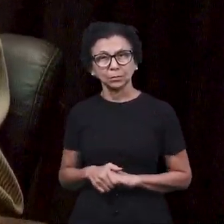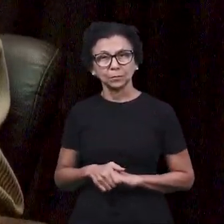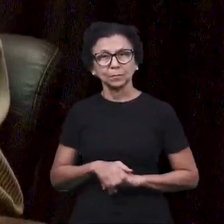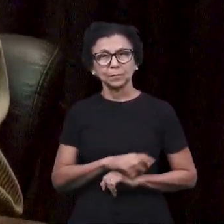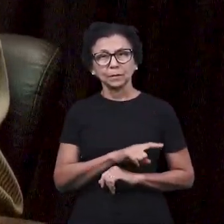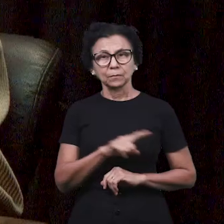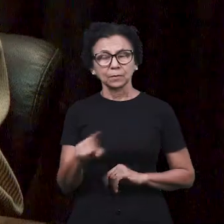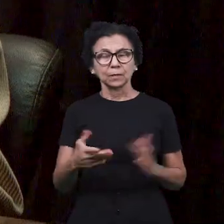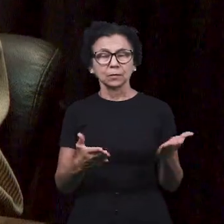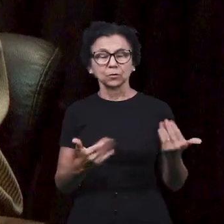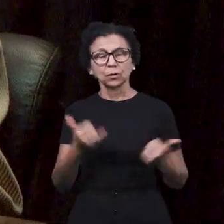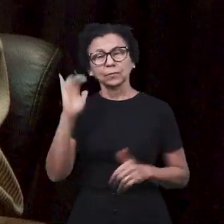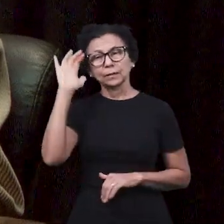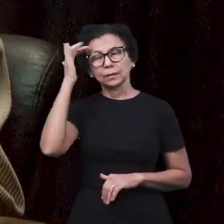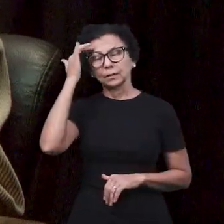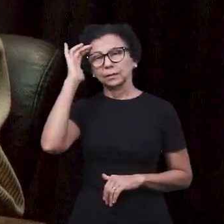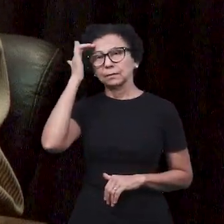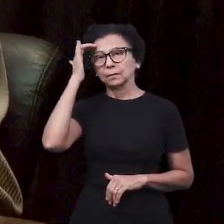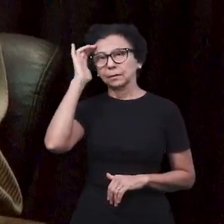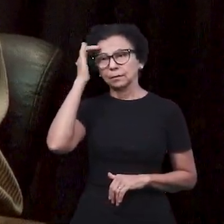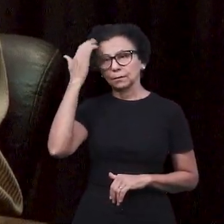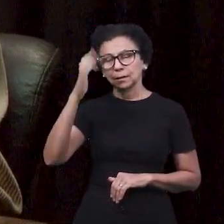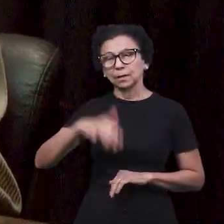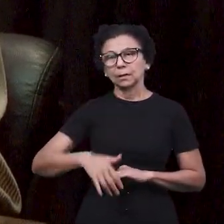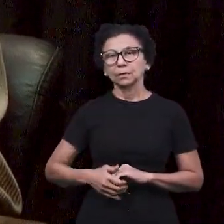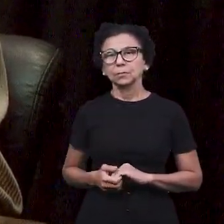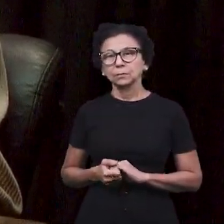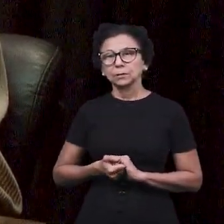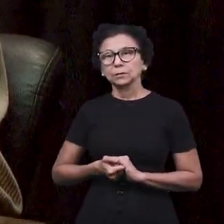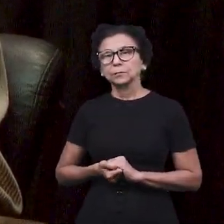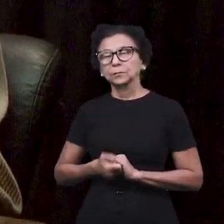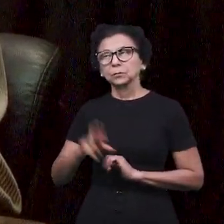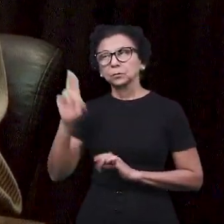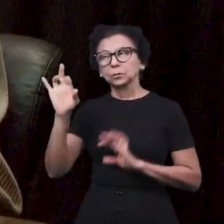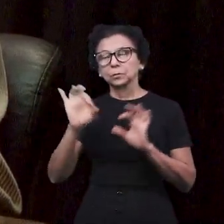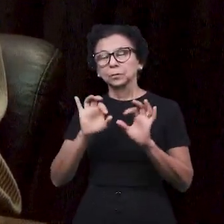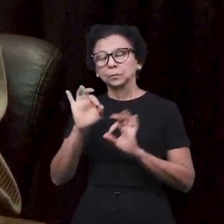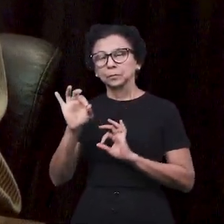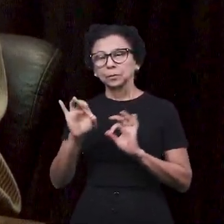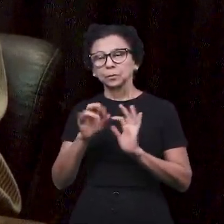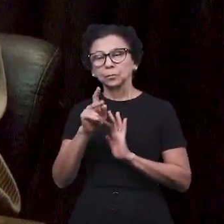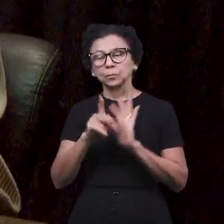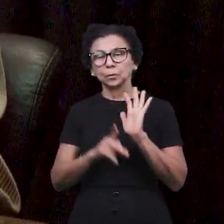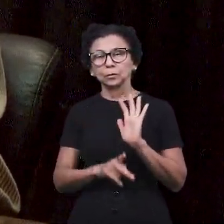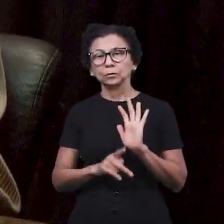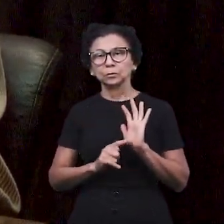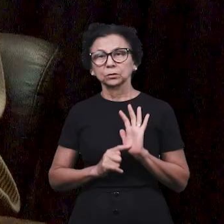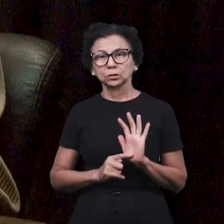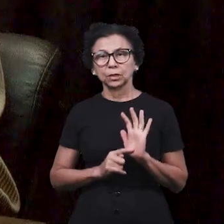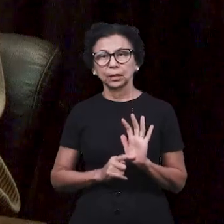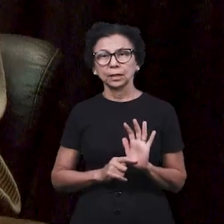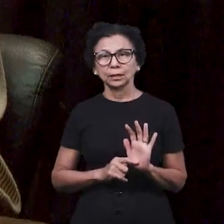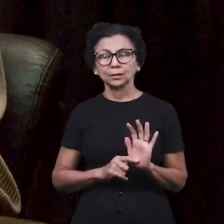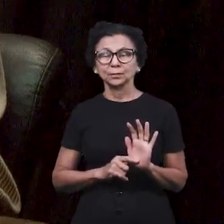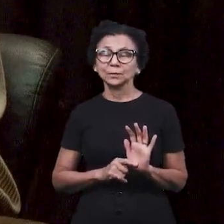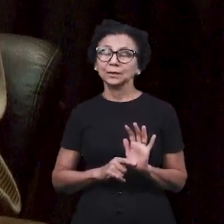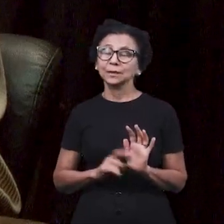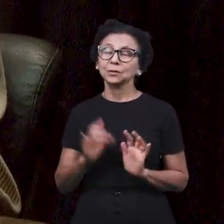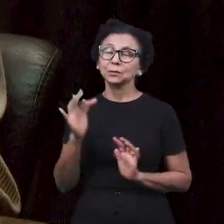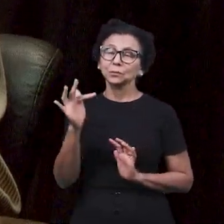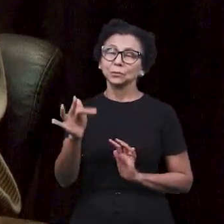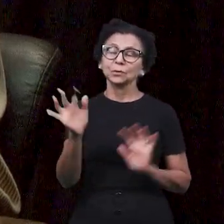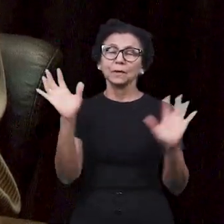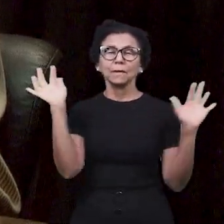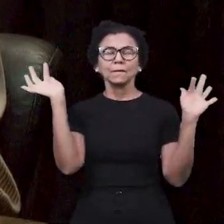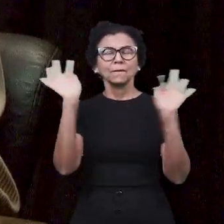dessa orientação, deles seguirem este caminho que o Senhor traçou para eles, vai depender de toda a